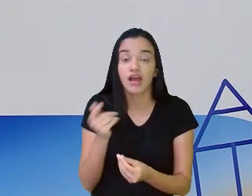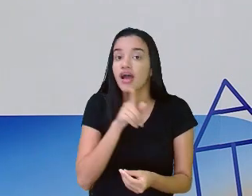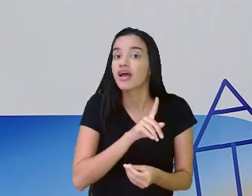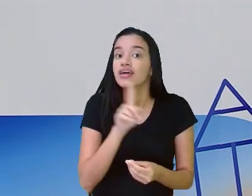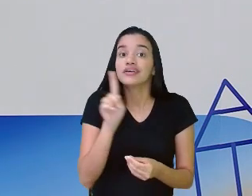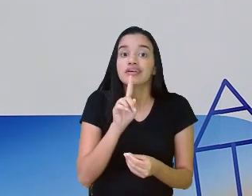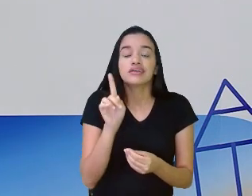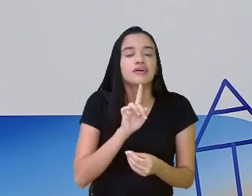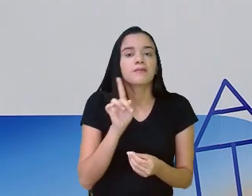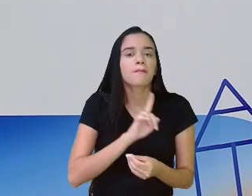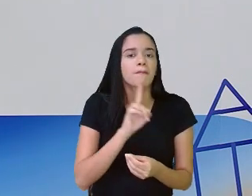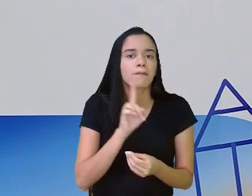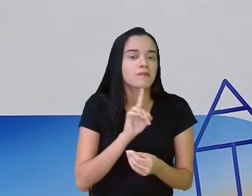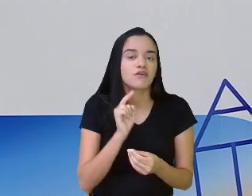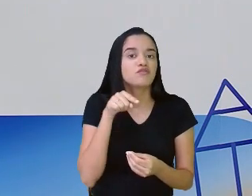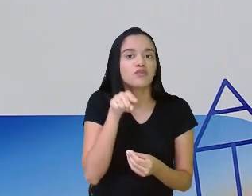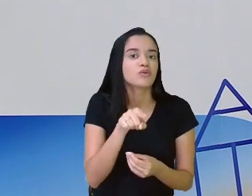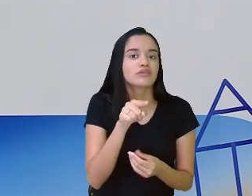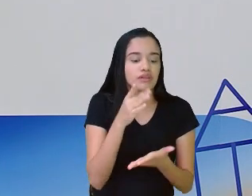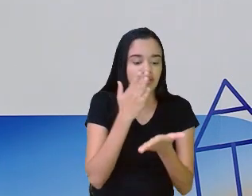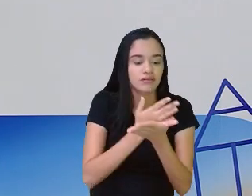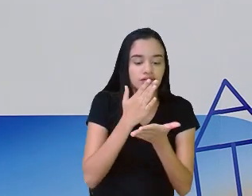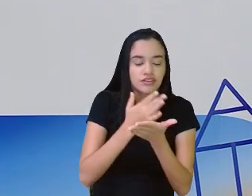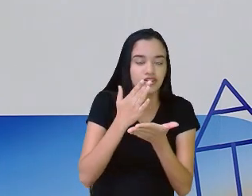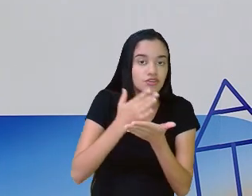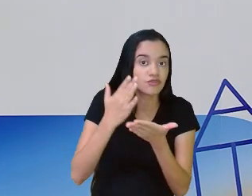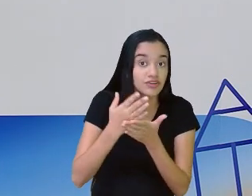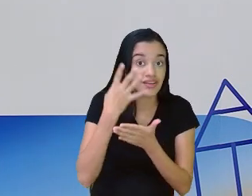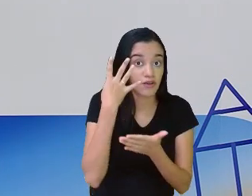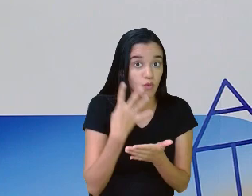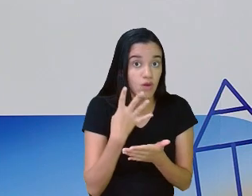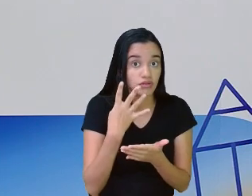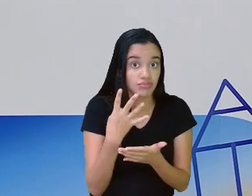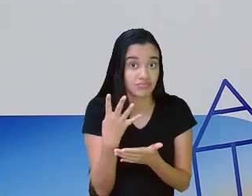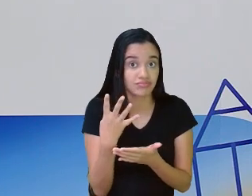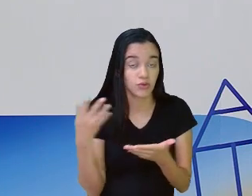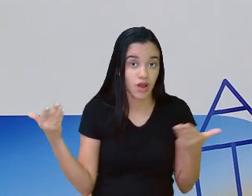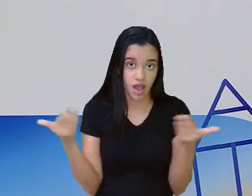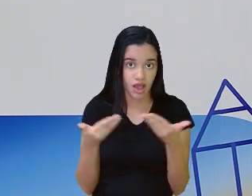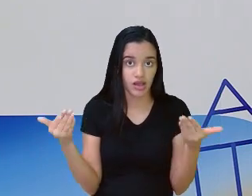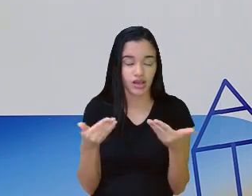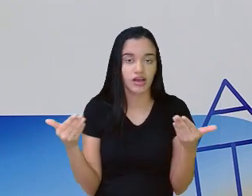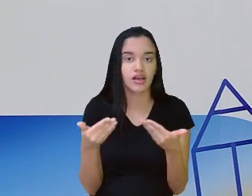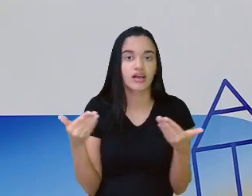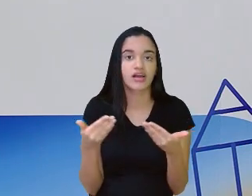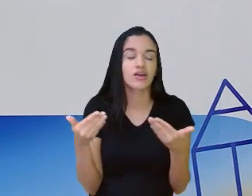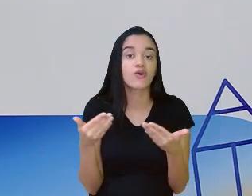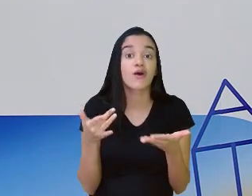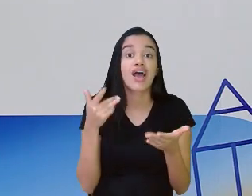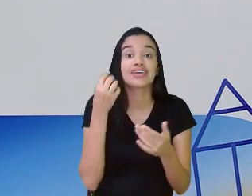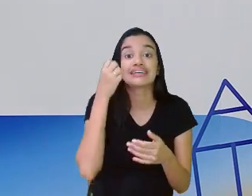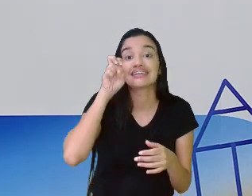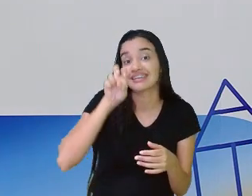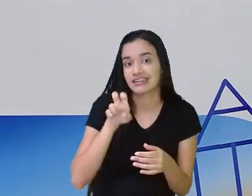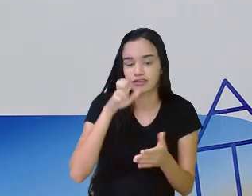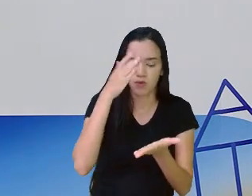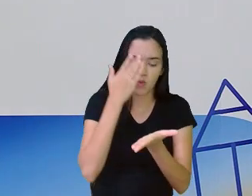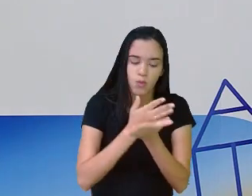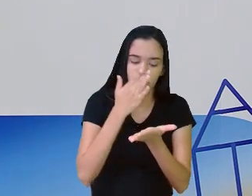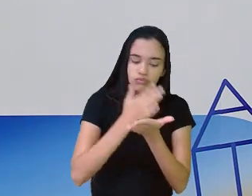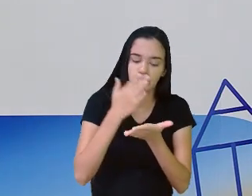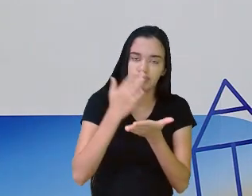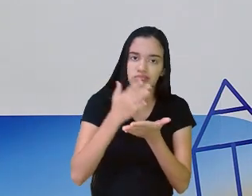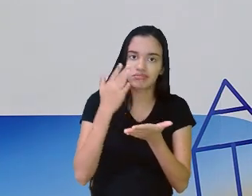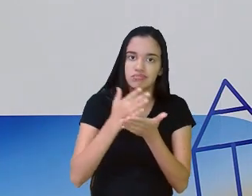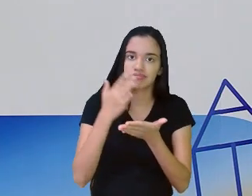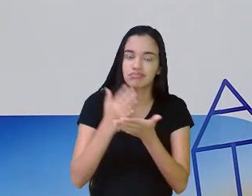Ao invés de você dividir em 4, você vai dividir esse mesmo inteiro em 5. Porque você